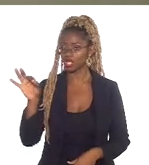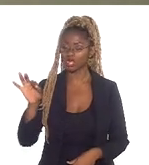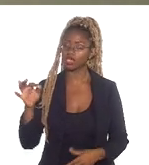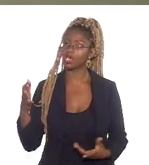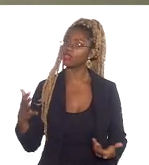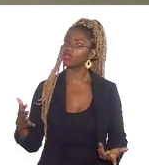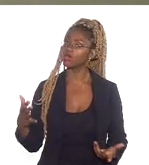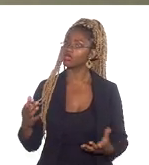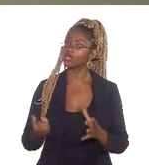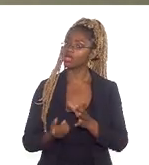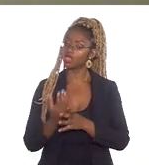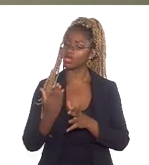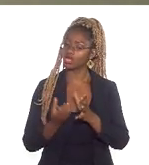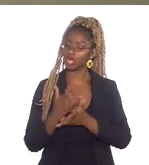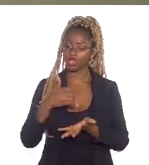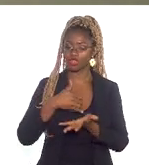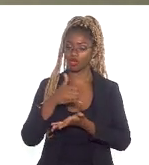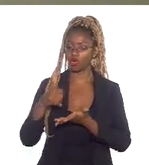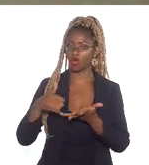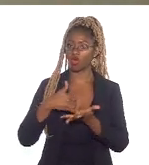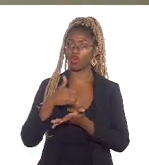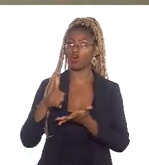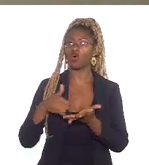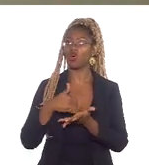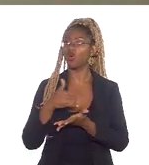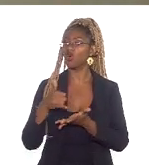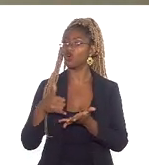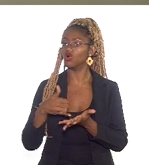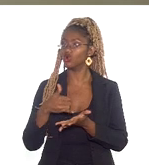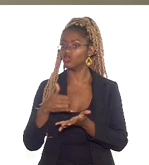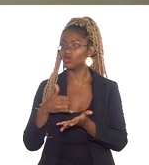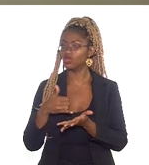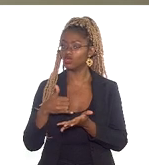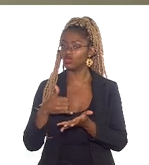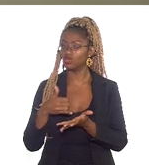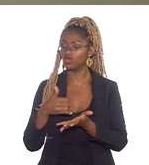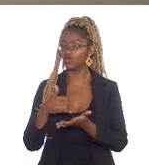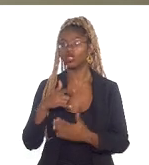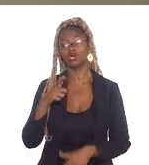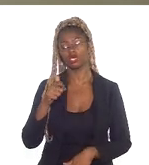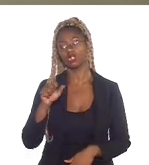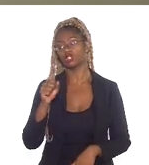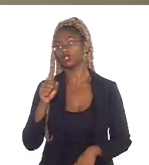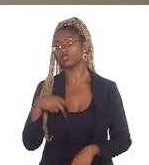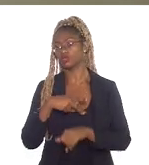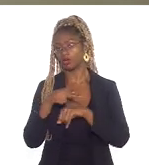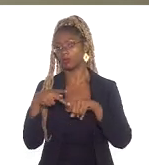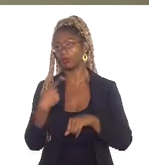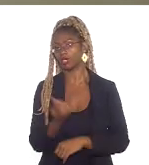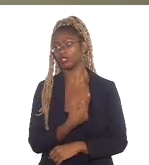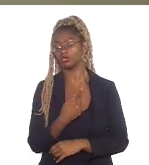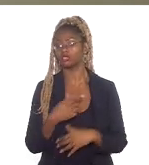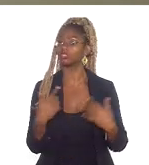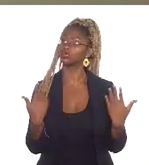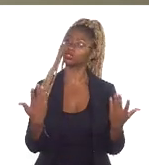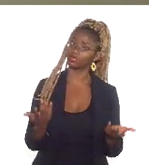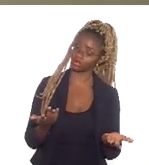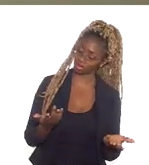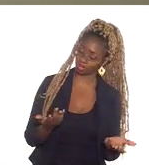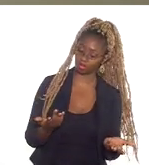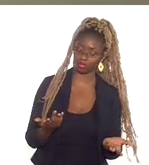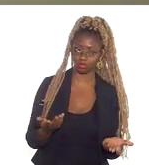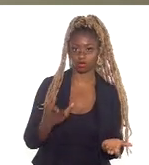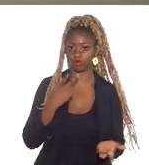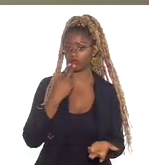produção de óleo e gás no nosso país. Então, se faz necessário